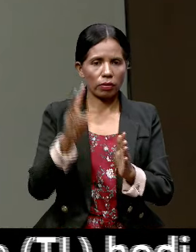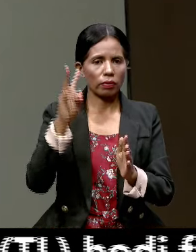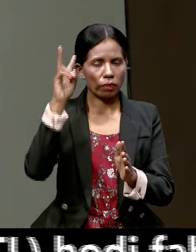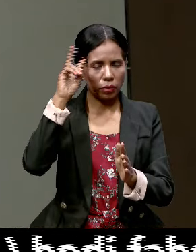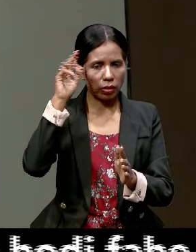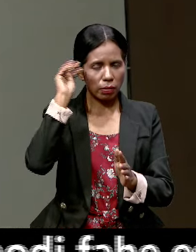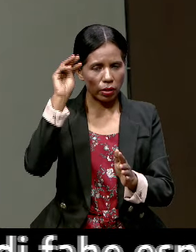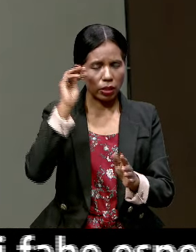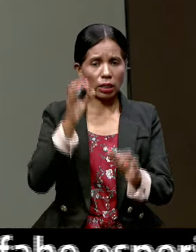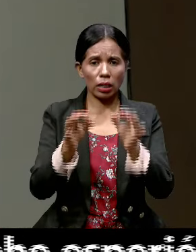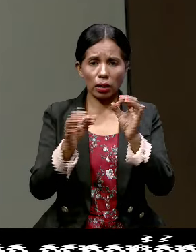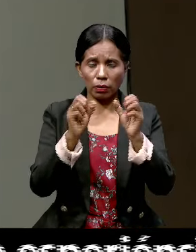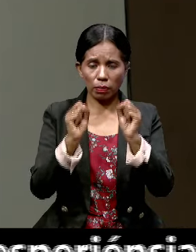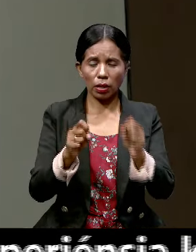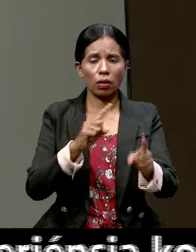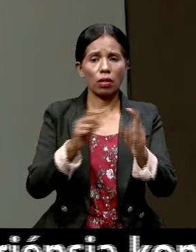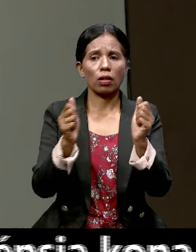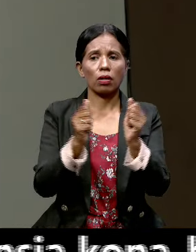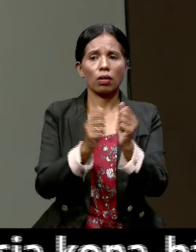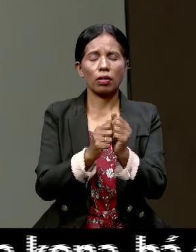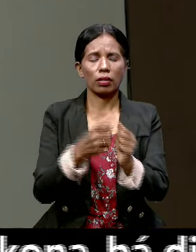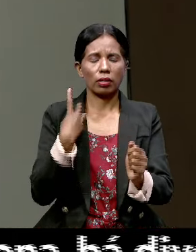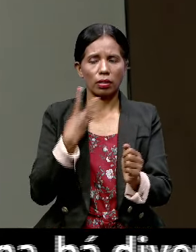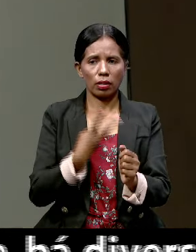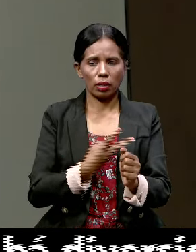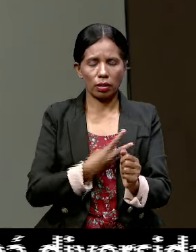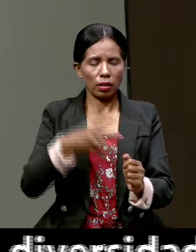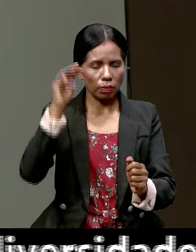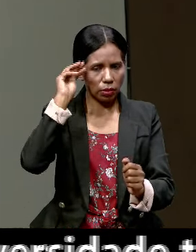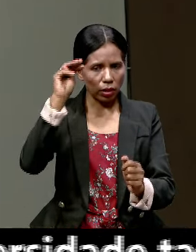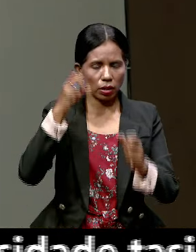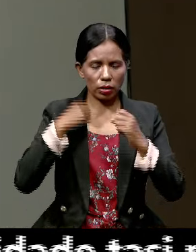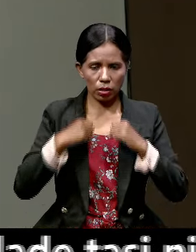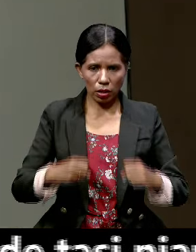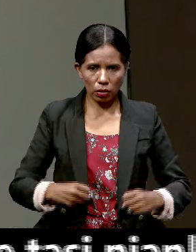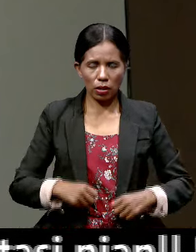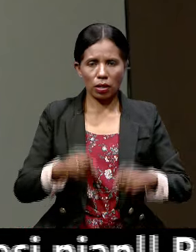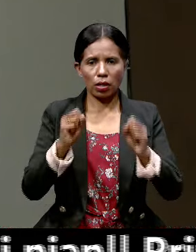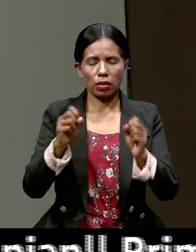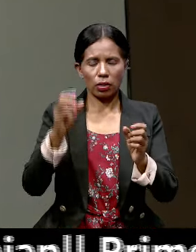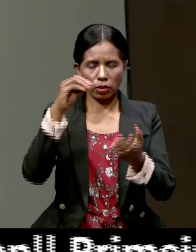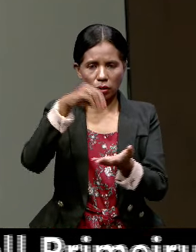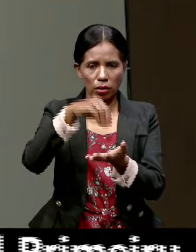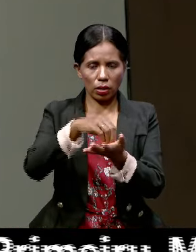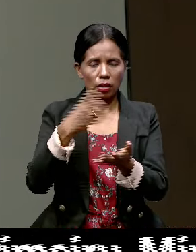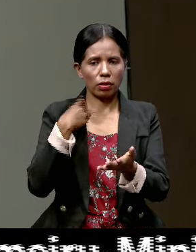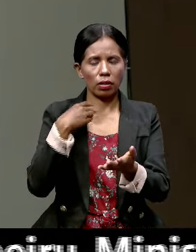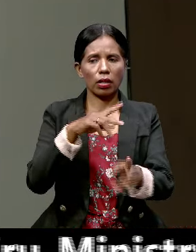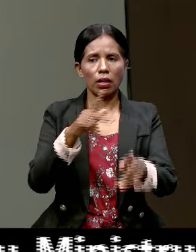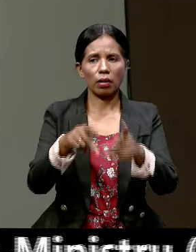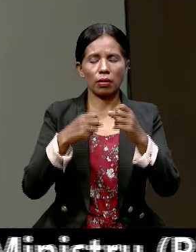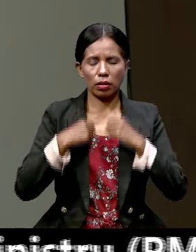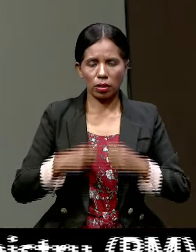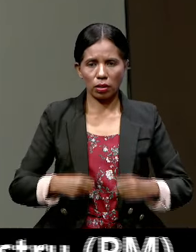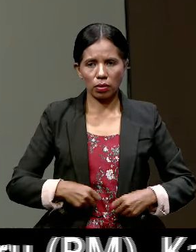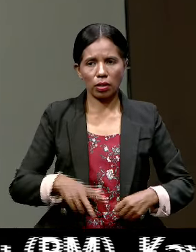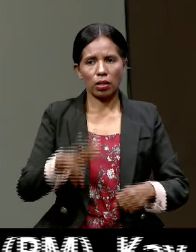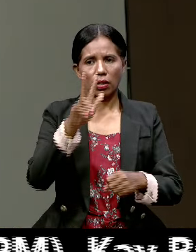karik sebele kulia neti ko ita niya ministra Saudi ba para atu tau neti ita na agenti Saudi nain tolu